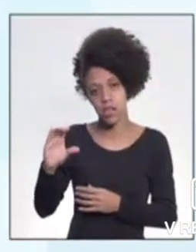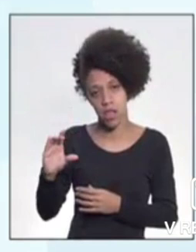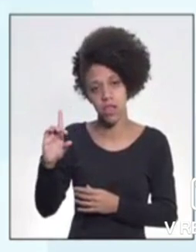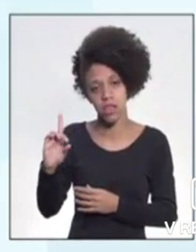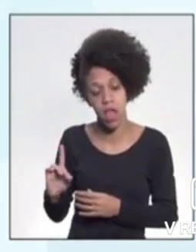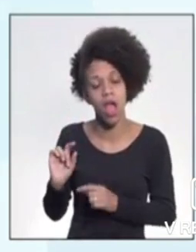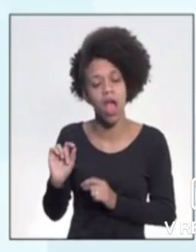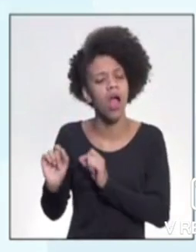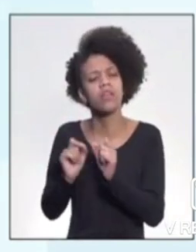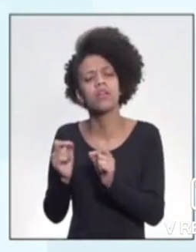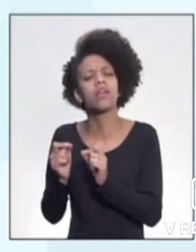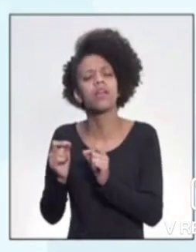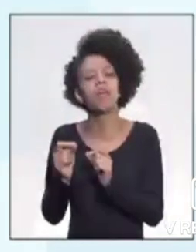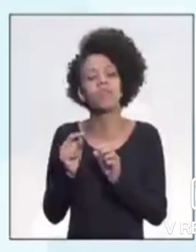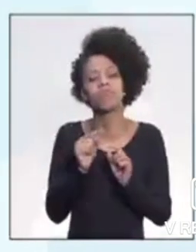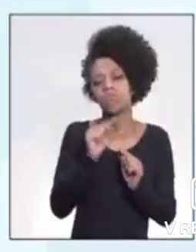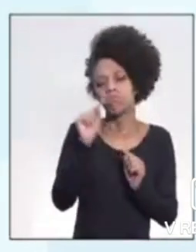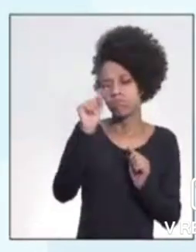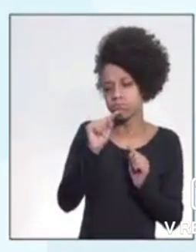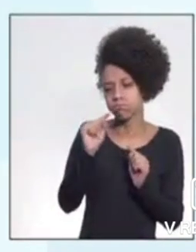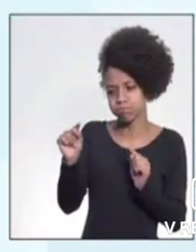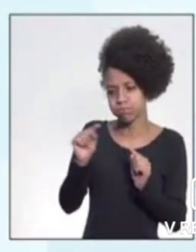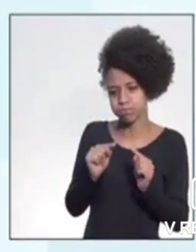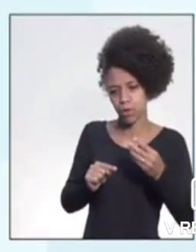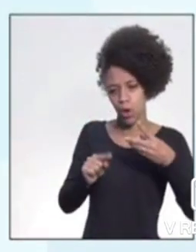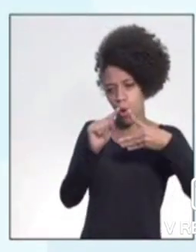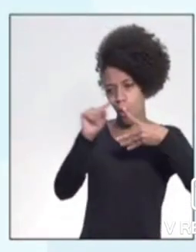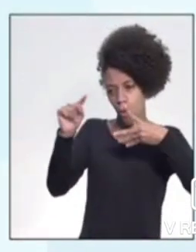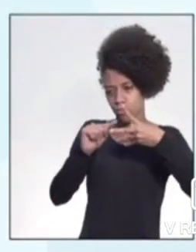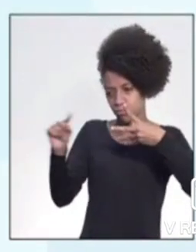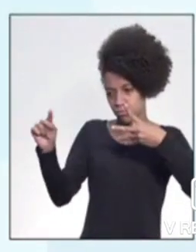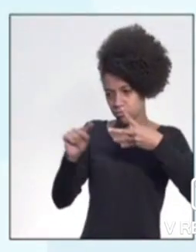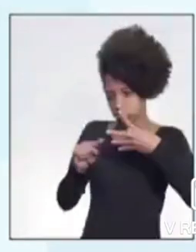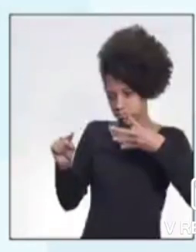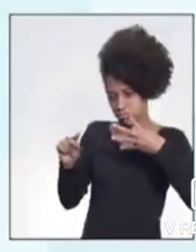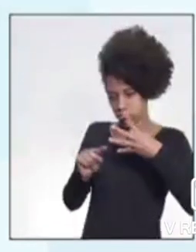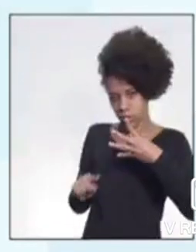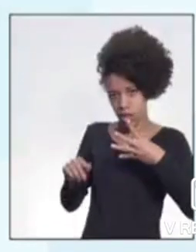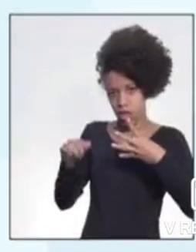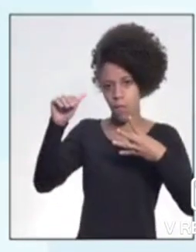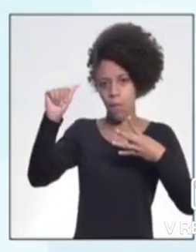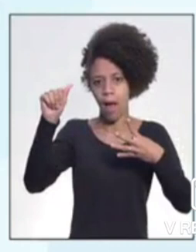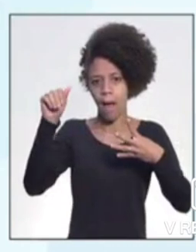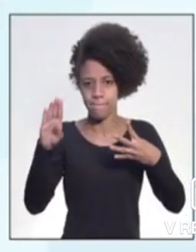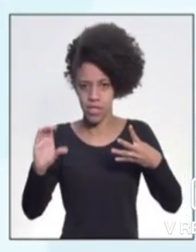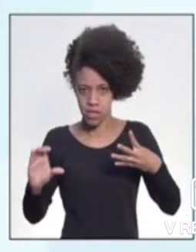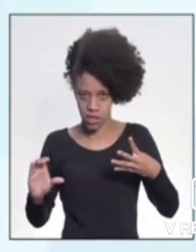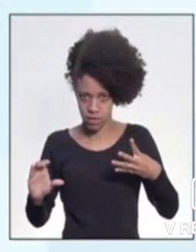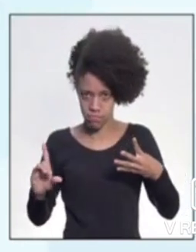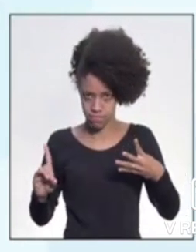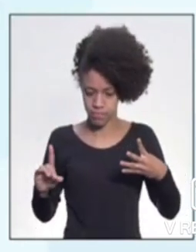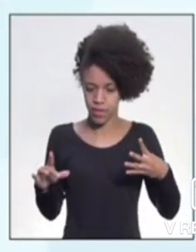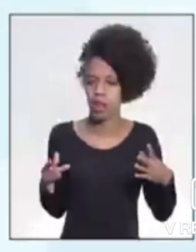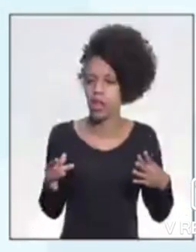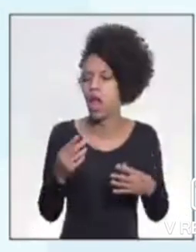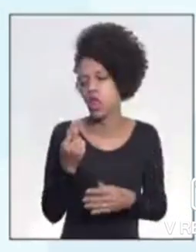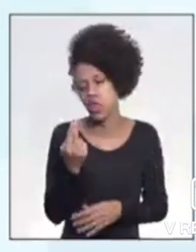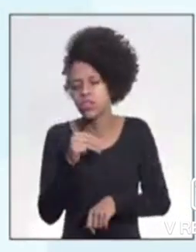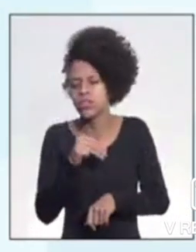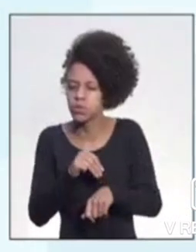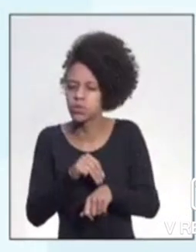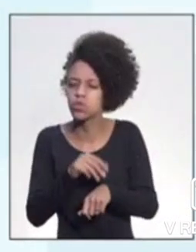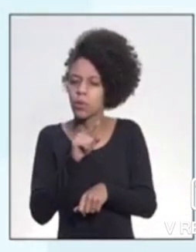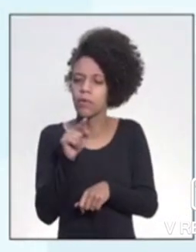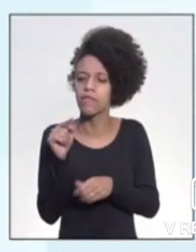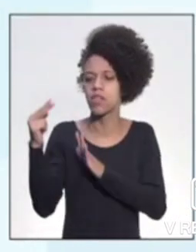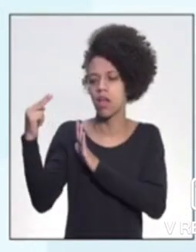Eu vou relacionar o item 1, 2, 3, 4 com A, B, C. O texto é um pouquinho longo, vou dar 2 minutinhos para